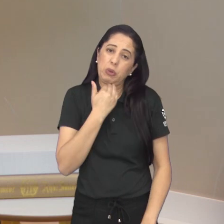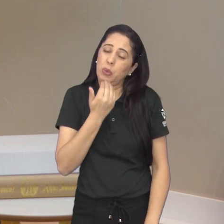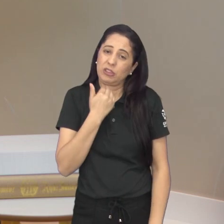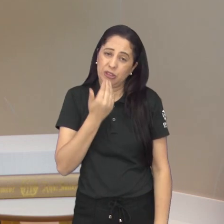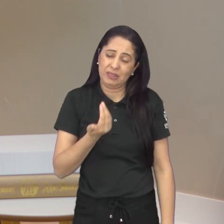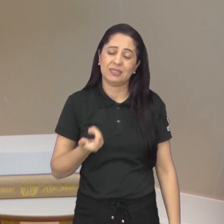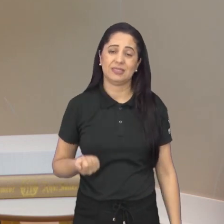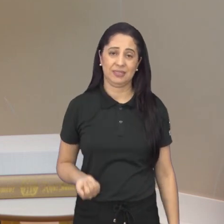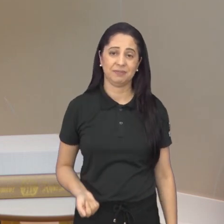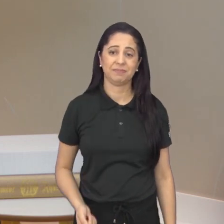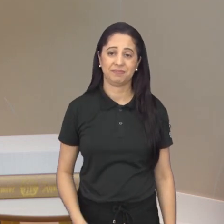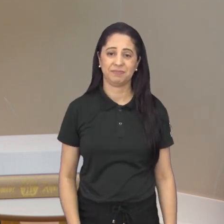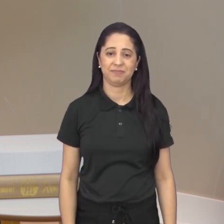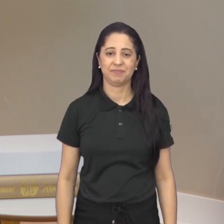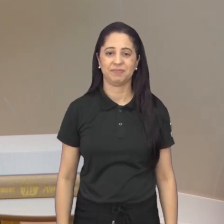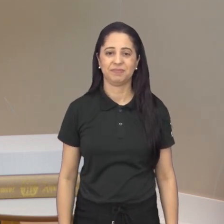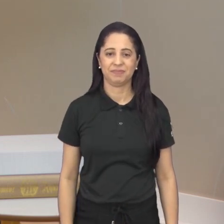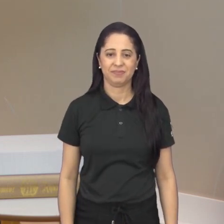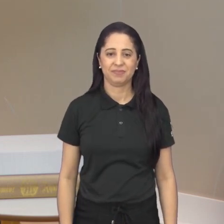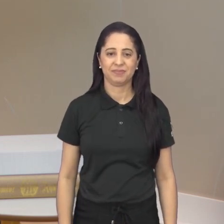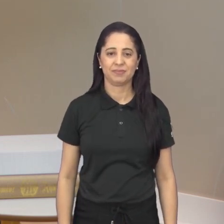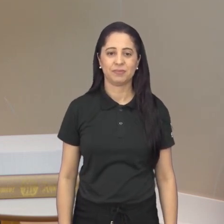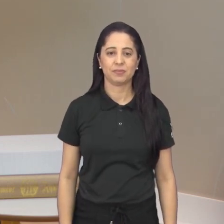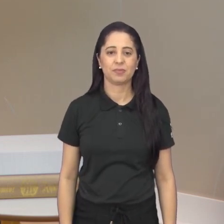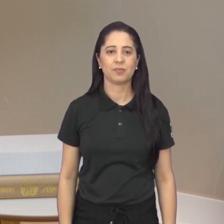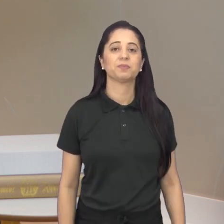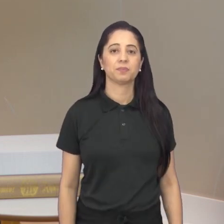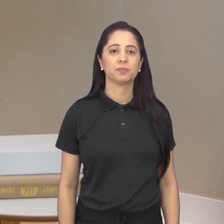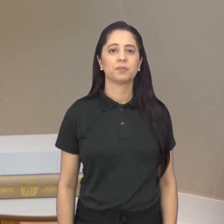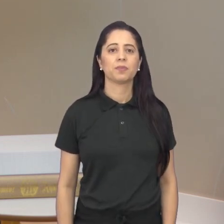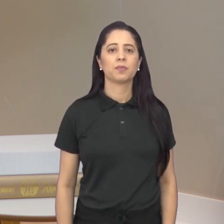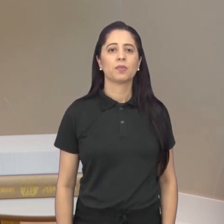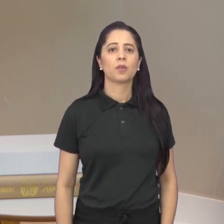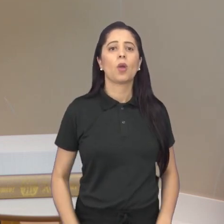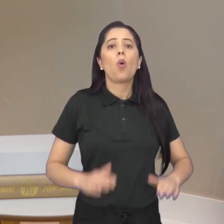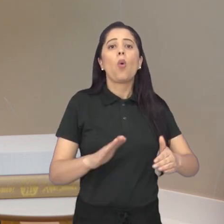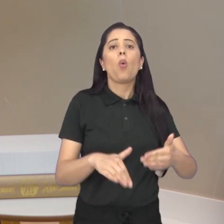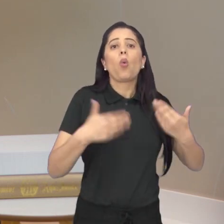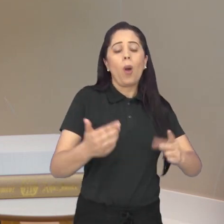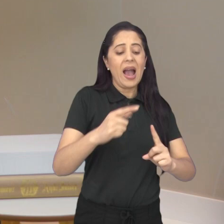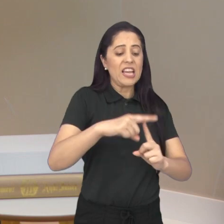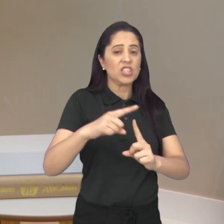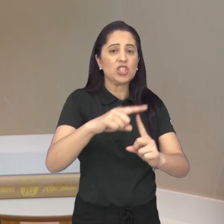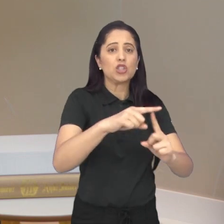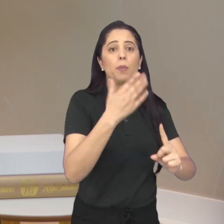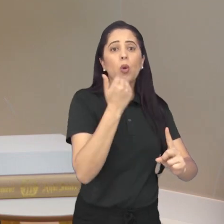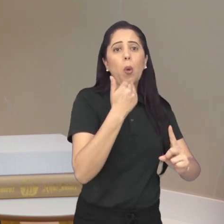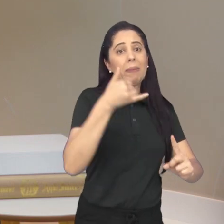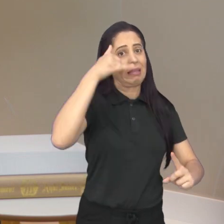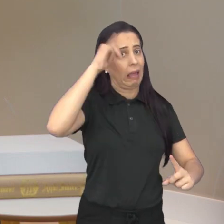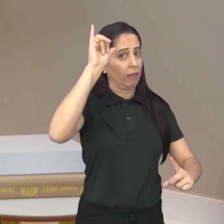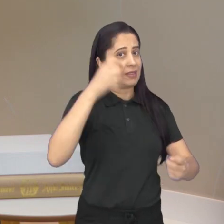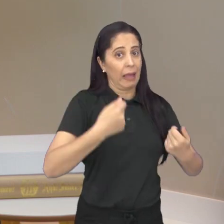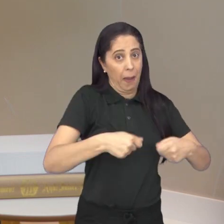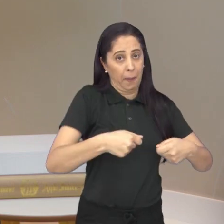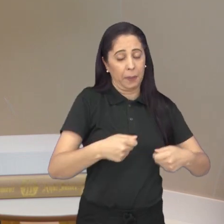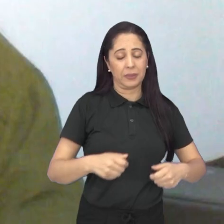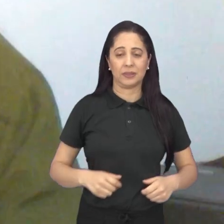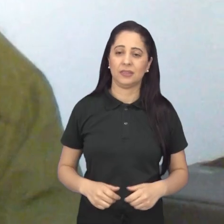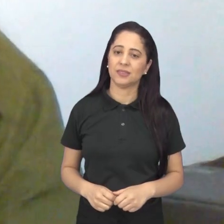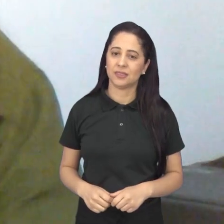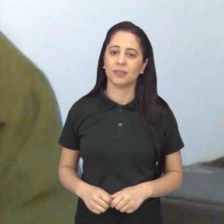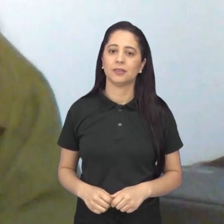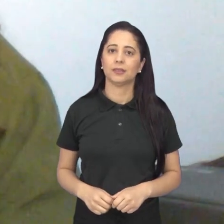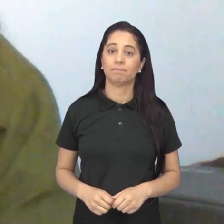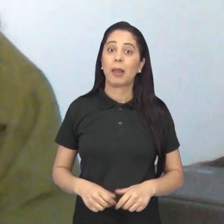em antioxidantes. Ótimo. E quais alimentos que devem ser evitados? A gente tem que